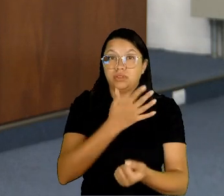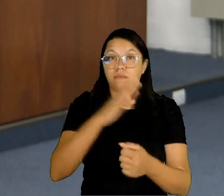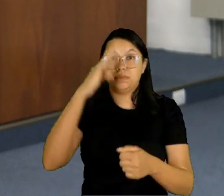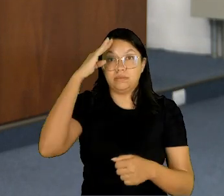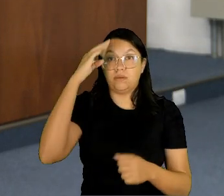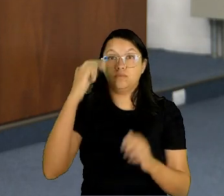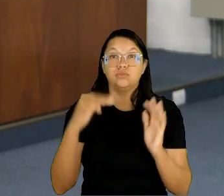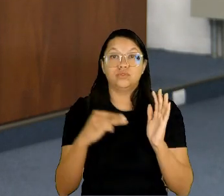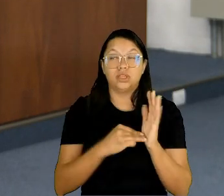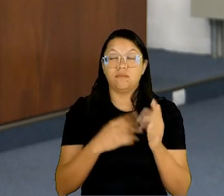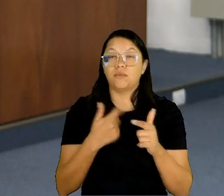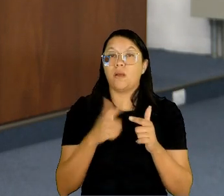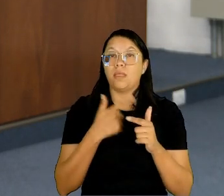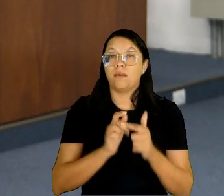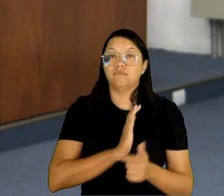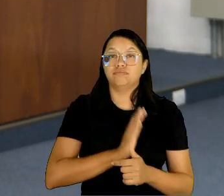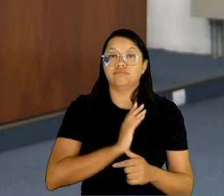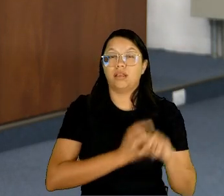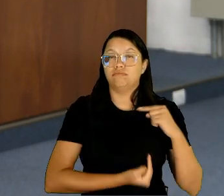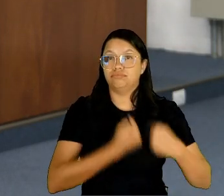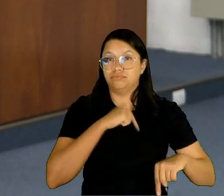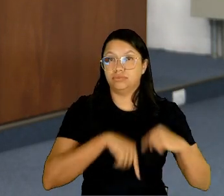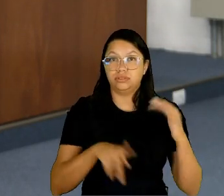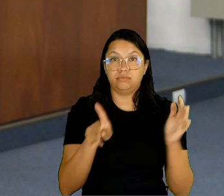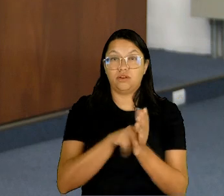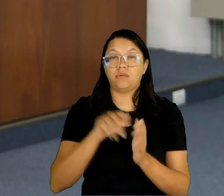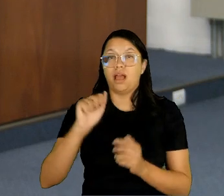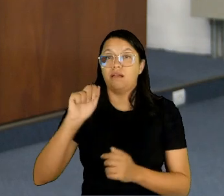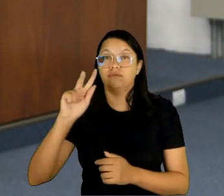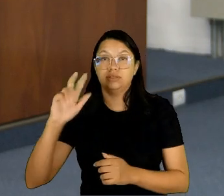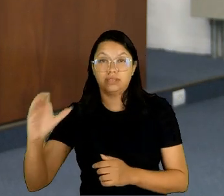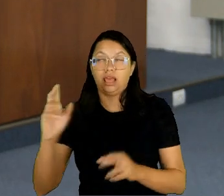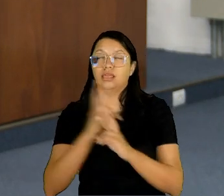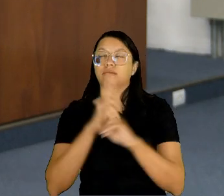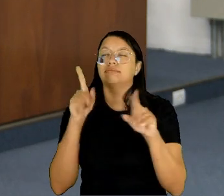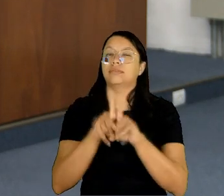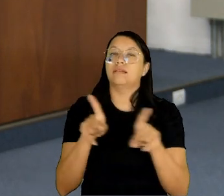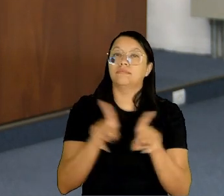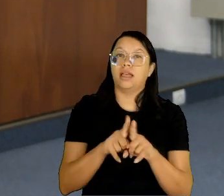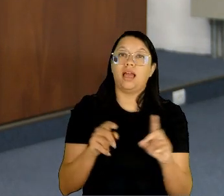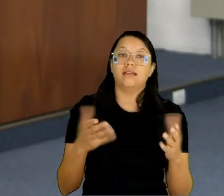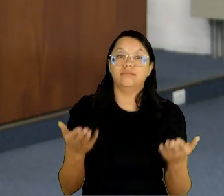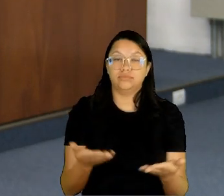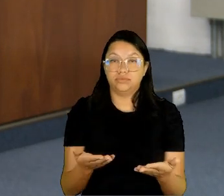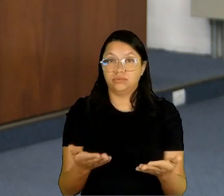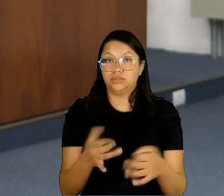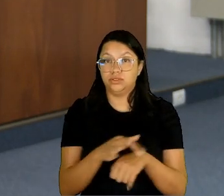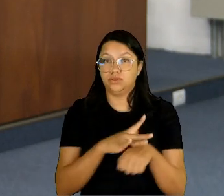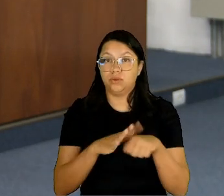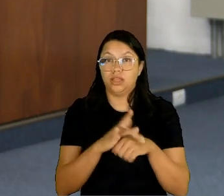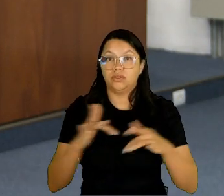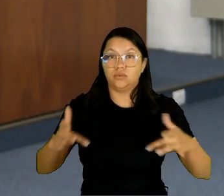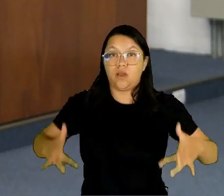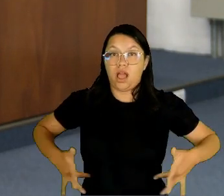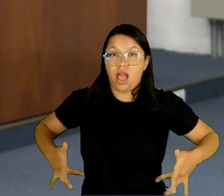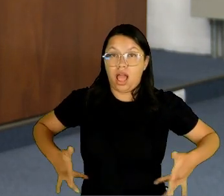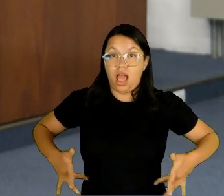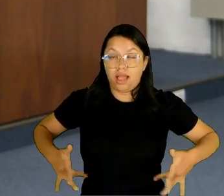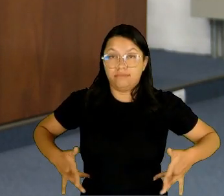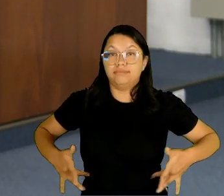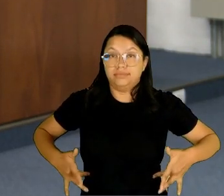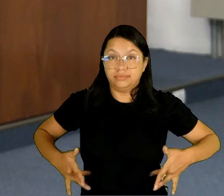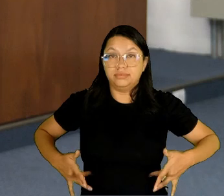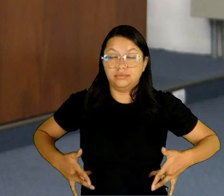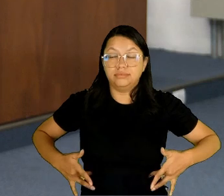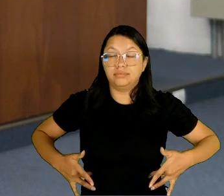uma das principais causas da insuficiência cardíaca. A própria AVC também está relacionada à hipertensão e doenças no rins.